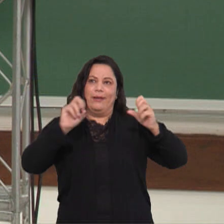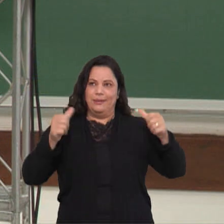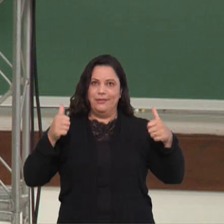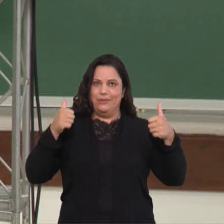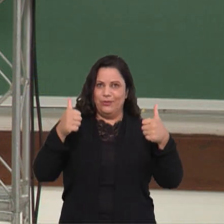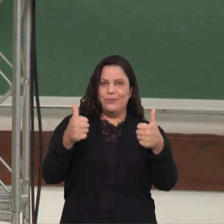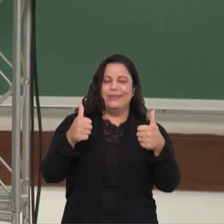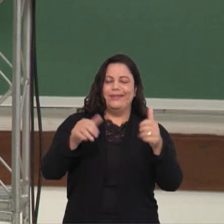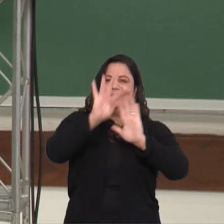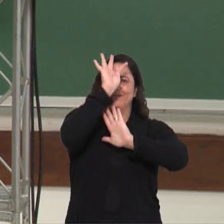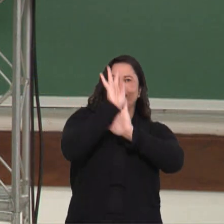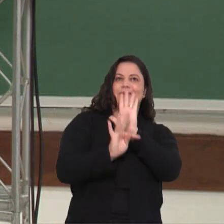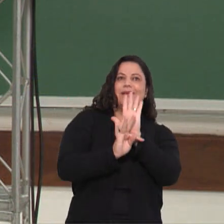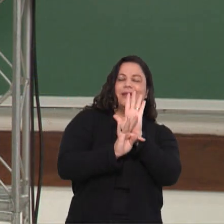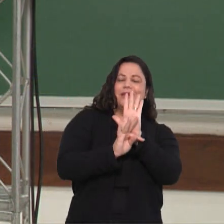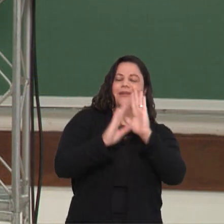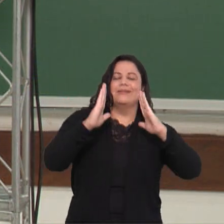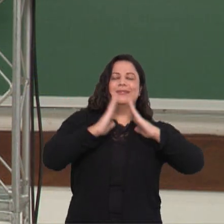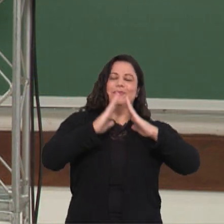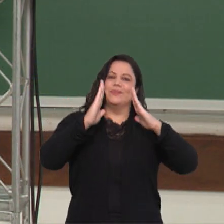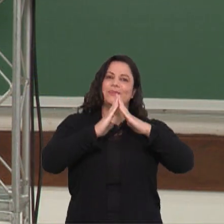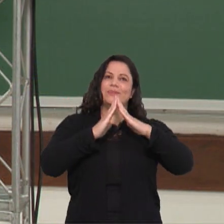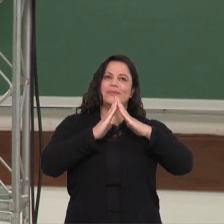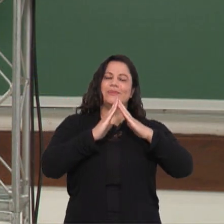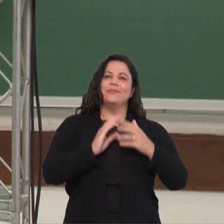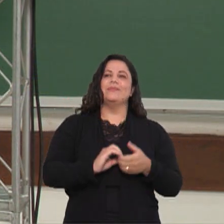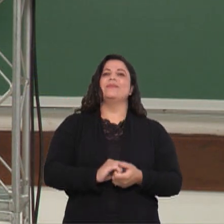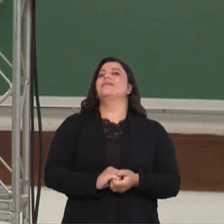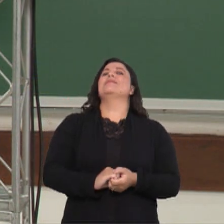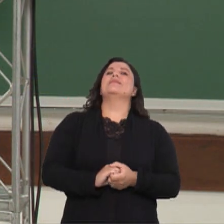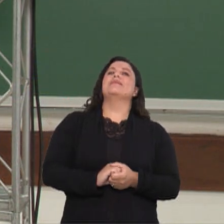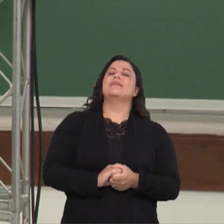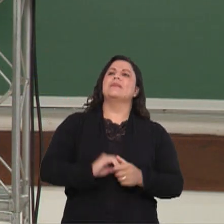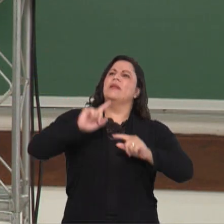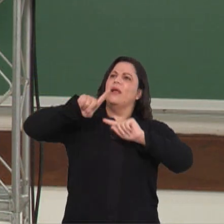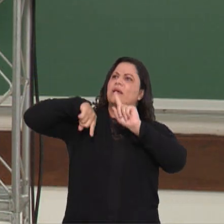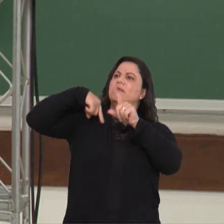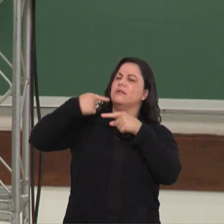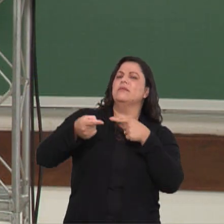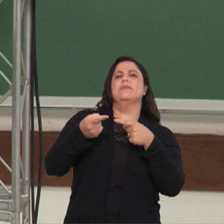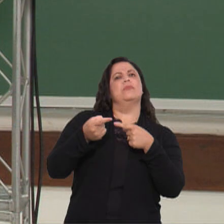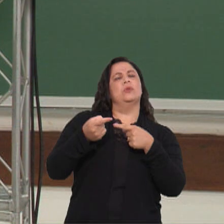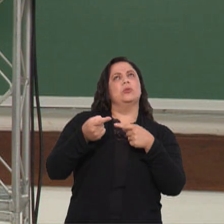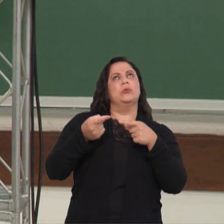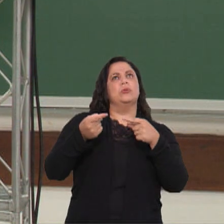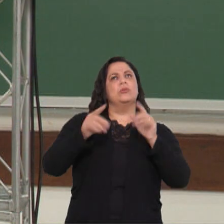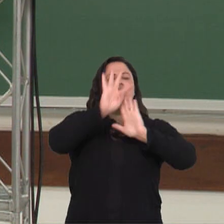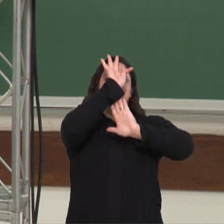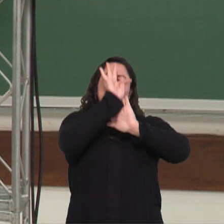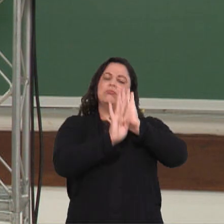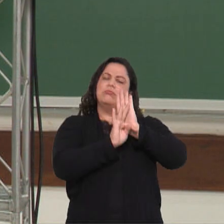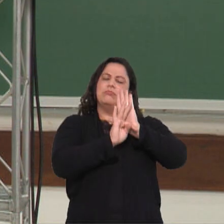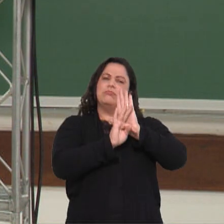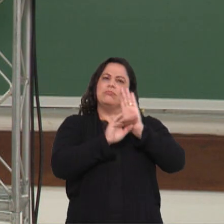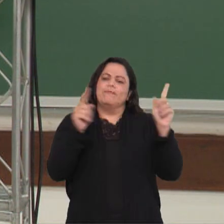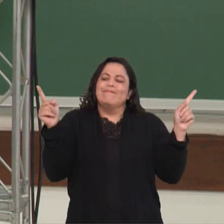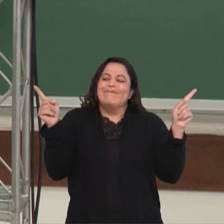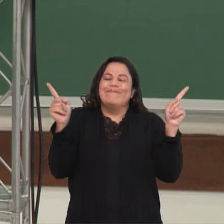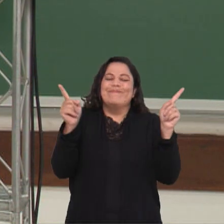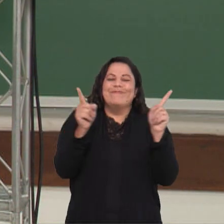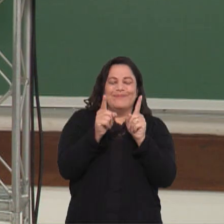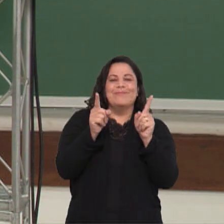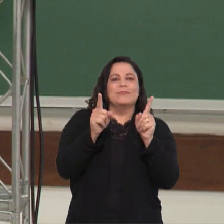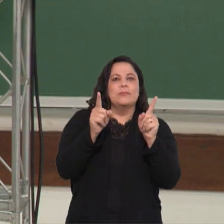vai ler o textinho aí em casa. E a partir desse textinho aí que é bem curto, você